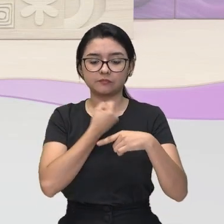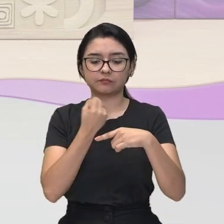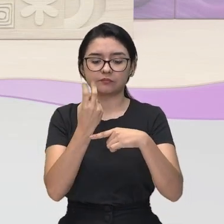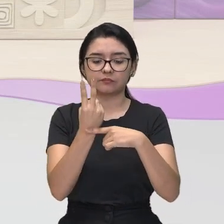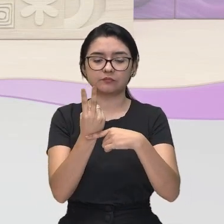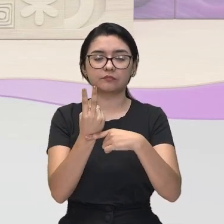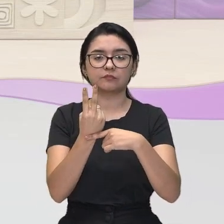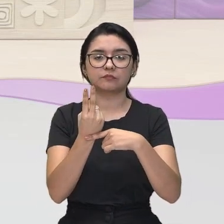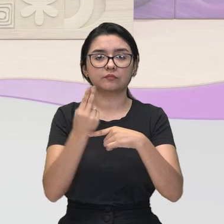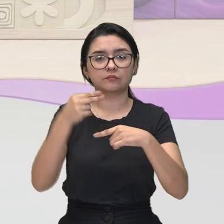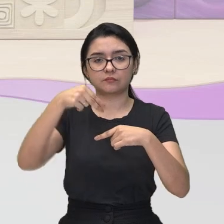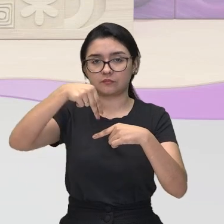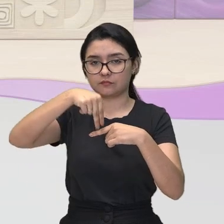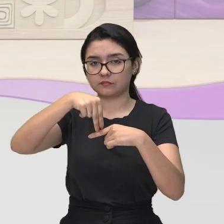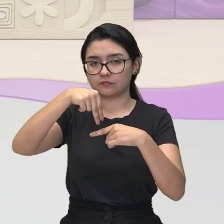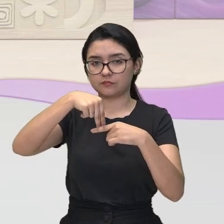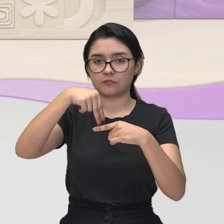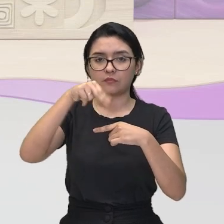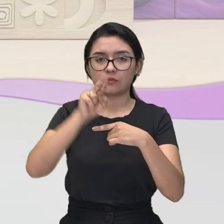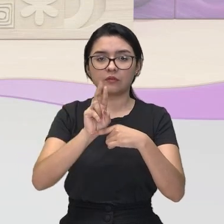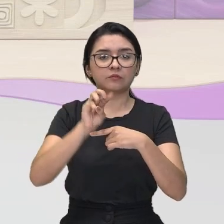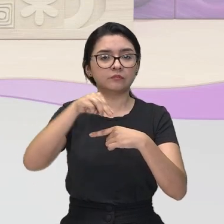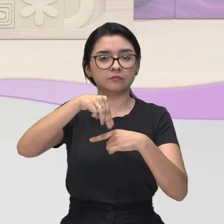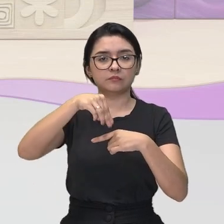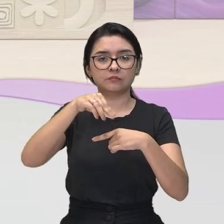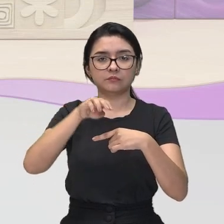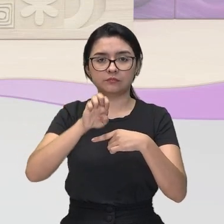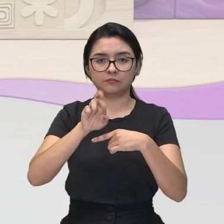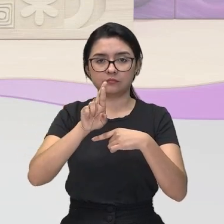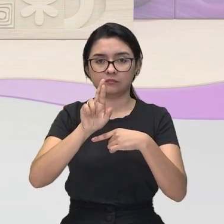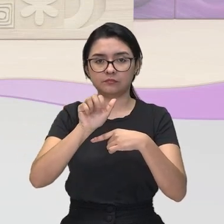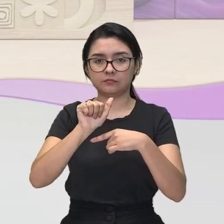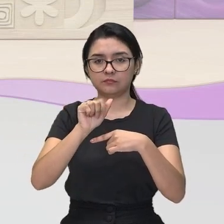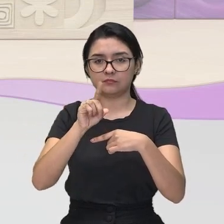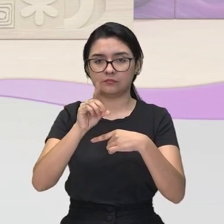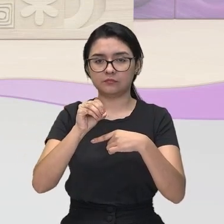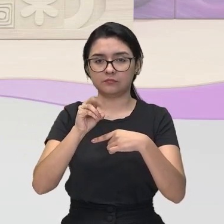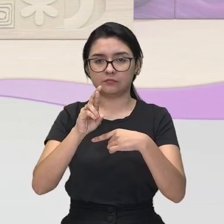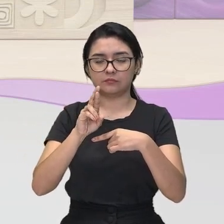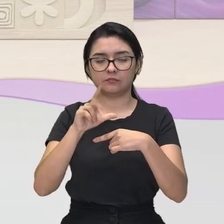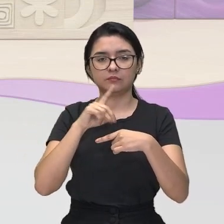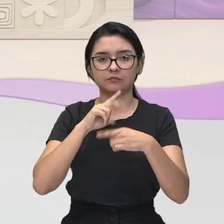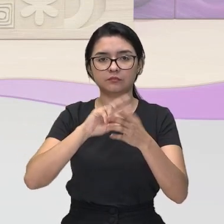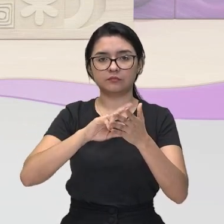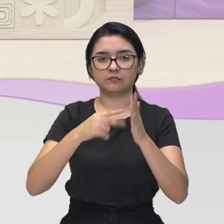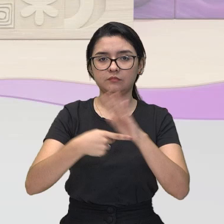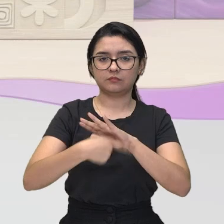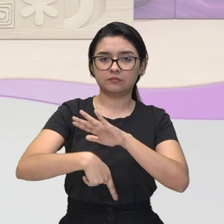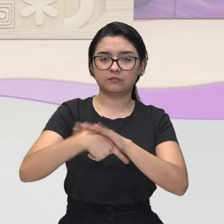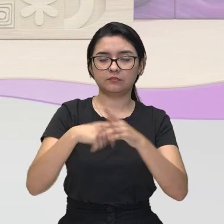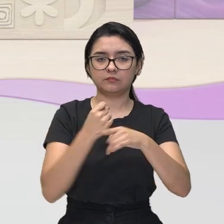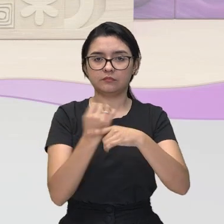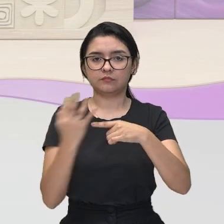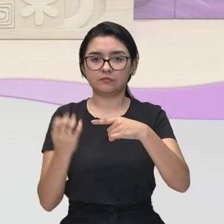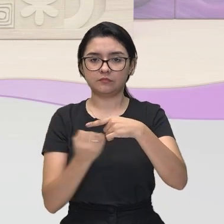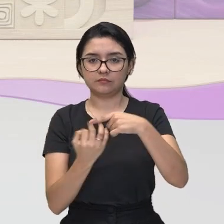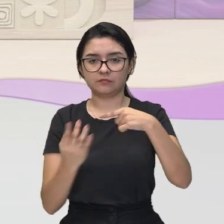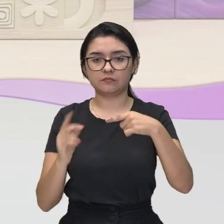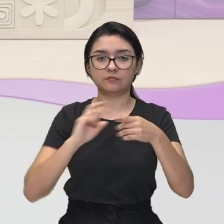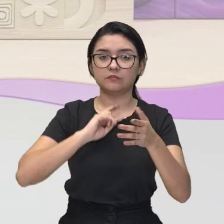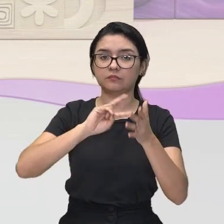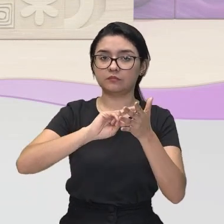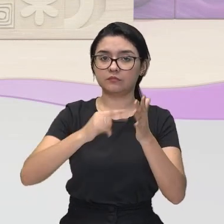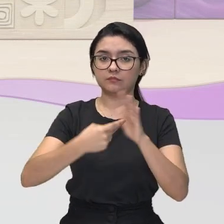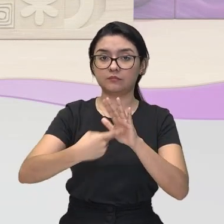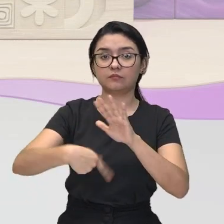de numerador, tá bom? É o numerador, e ele tem um significado no contexto das frações. O significado de um numerador, pessoal,